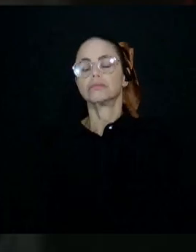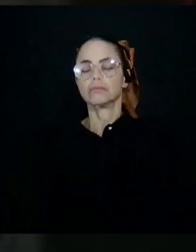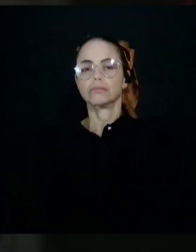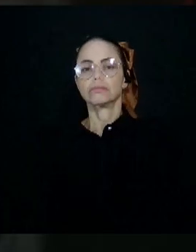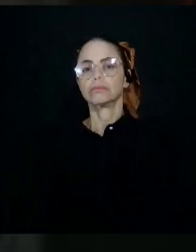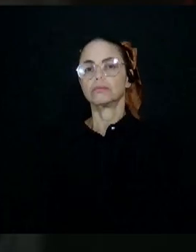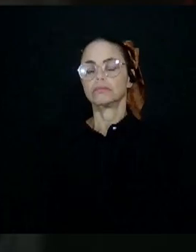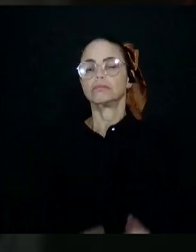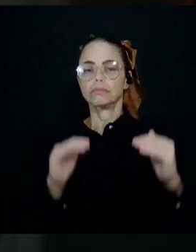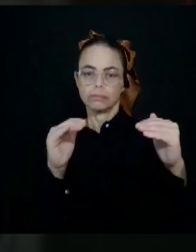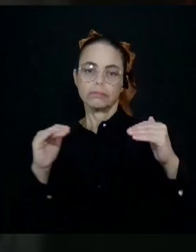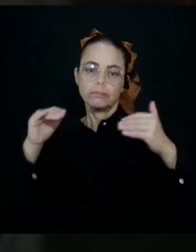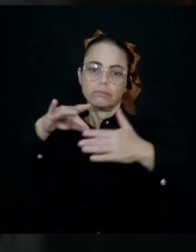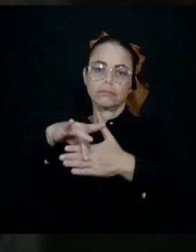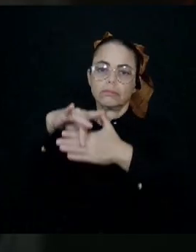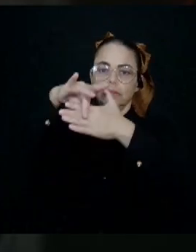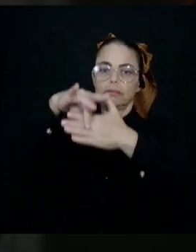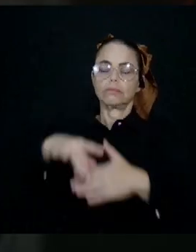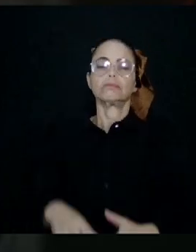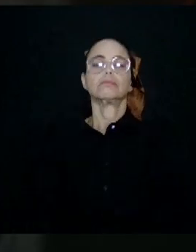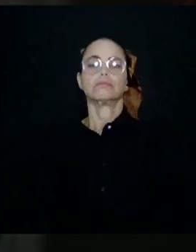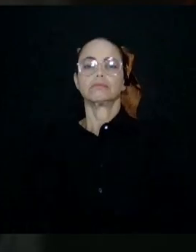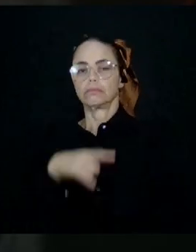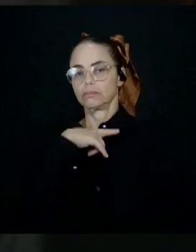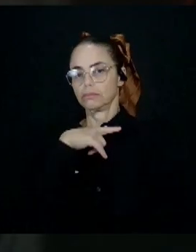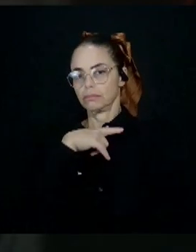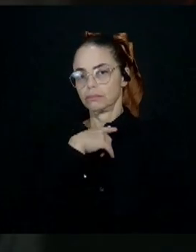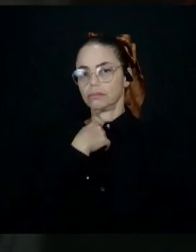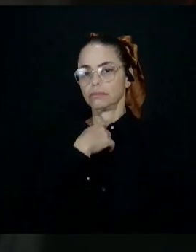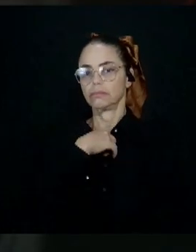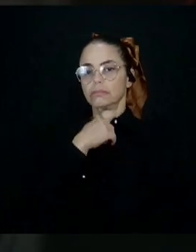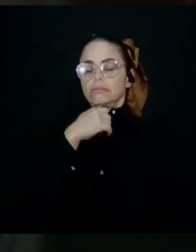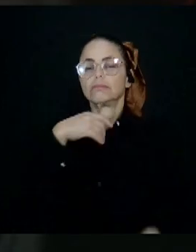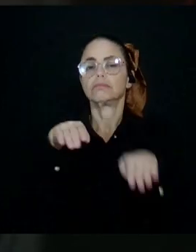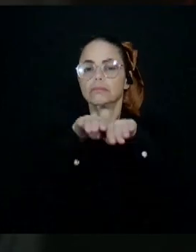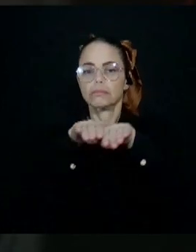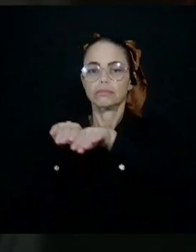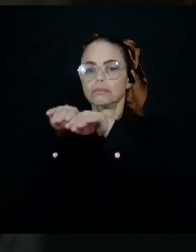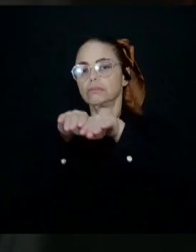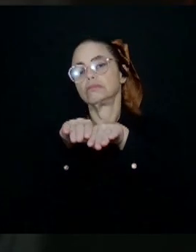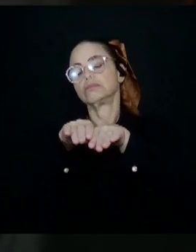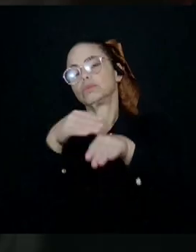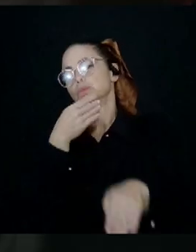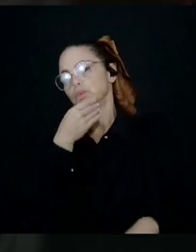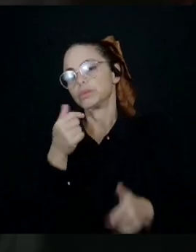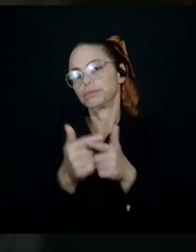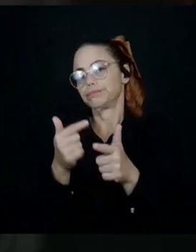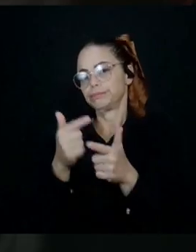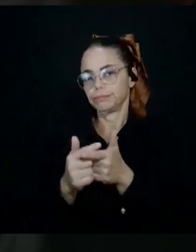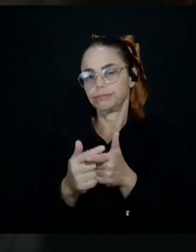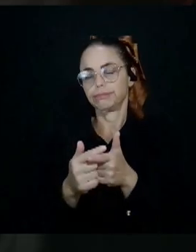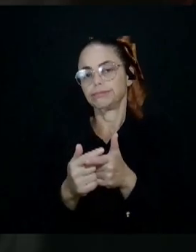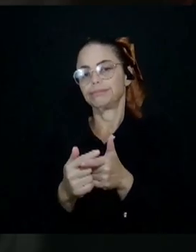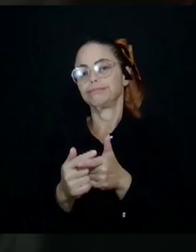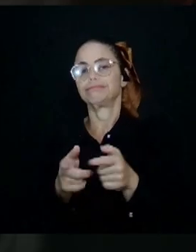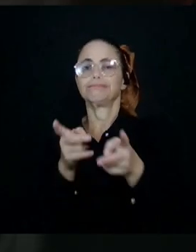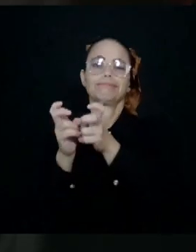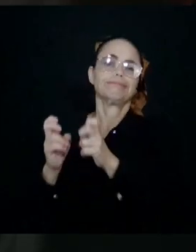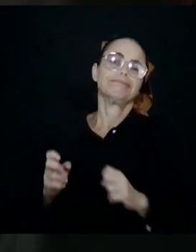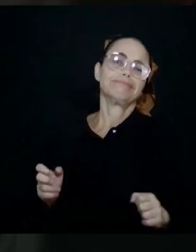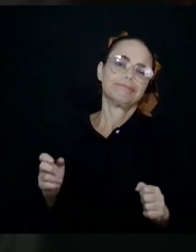liderança, né? Ela tem aí uma igualdade com o homem, mas por que ela é vista de forma tão